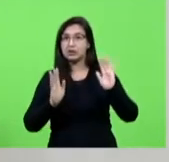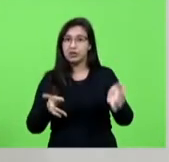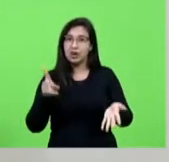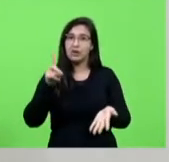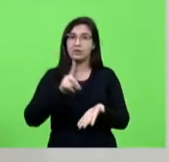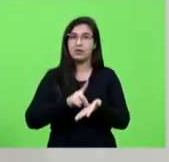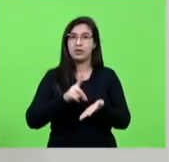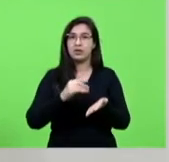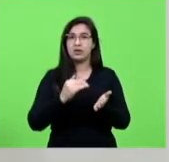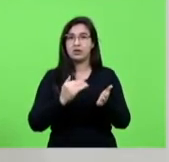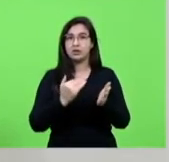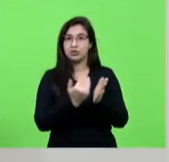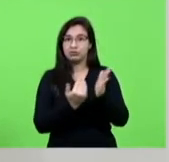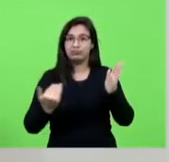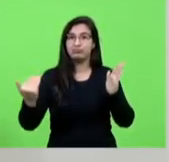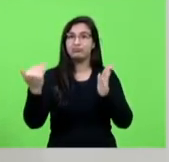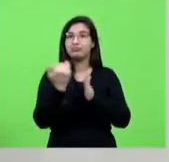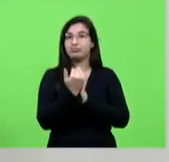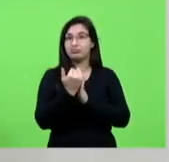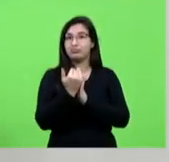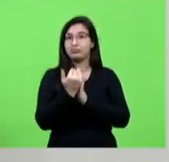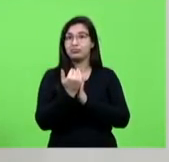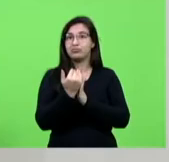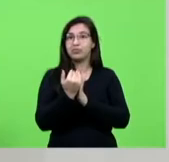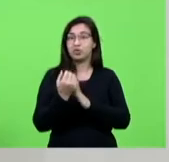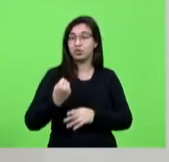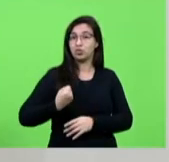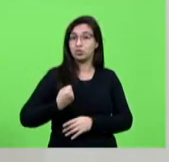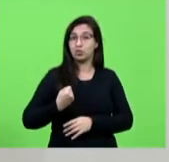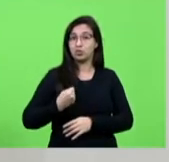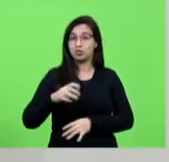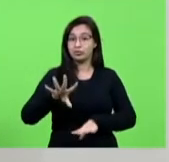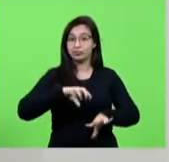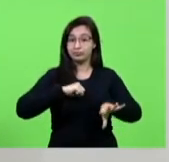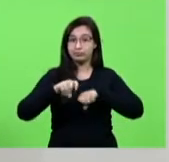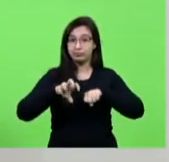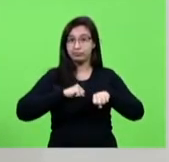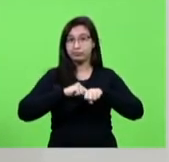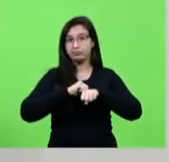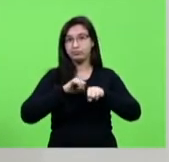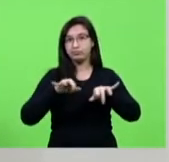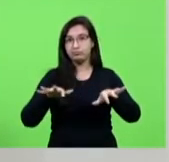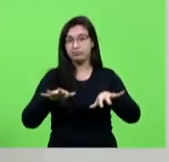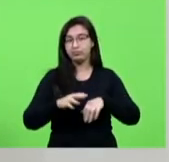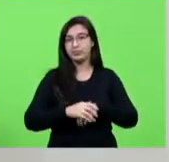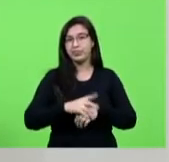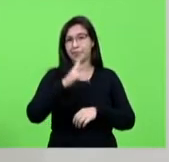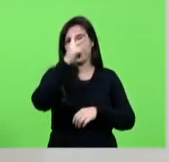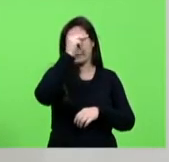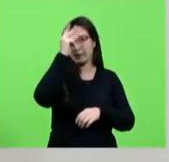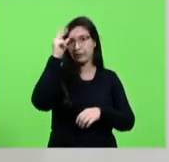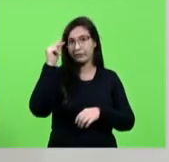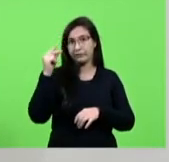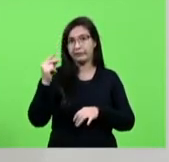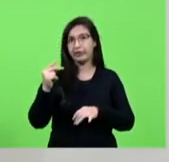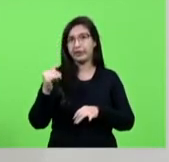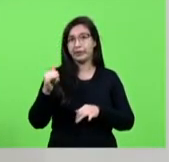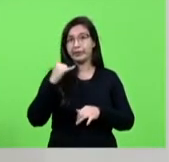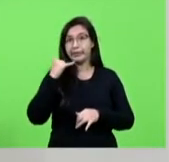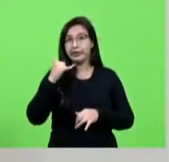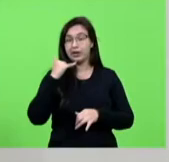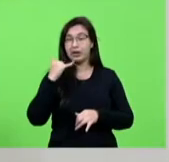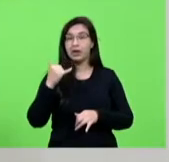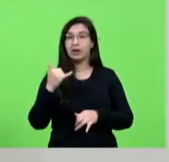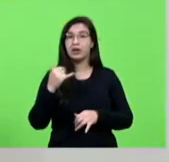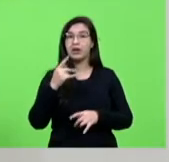aumento incrível do número de casos de contaminação. Prefeitos entram em contato,